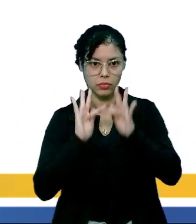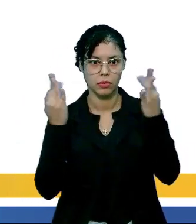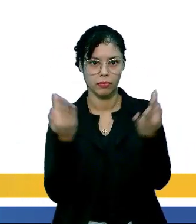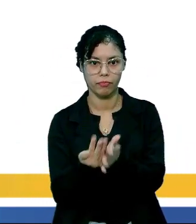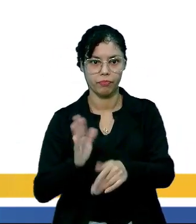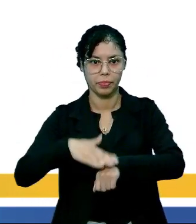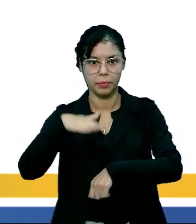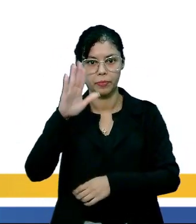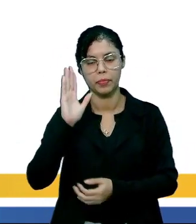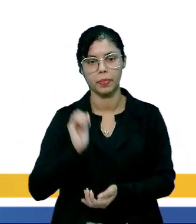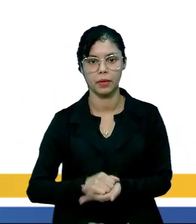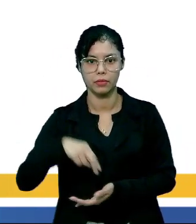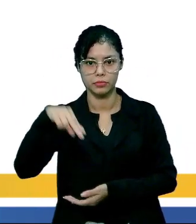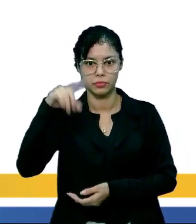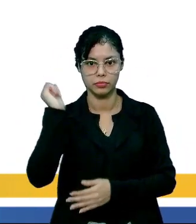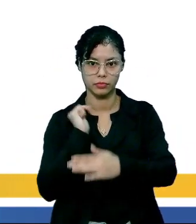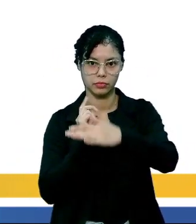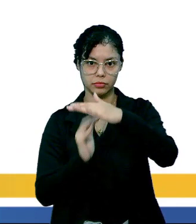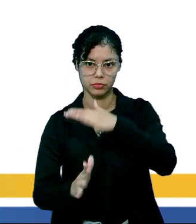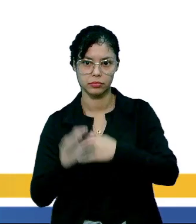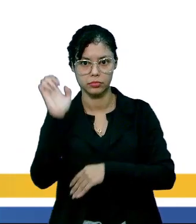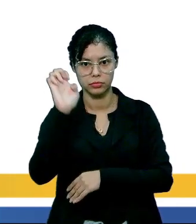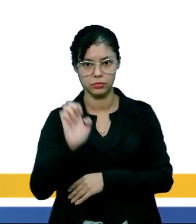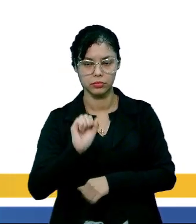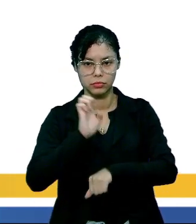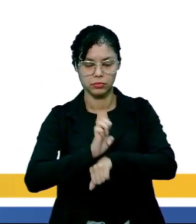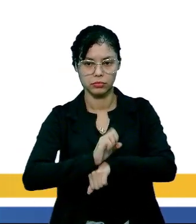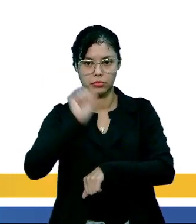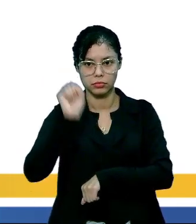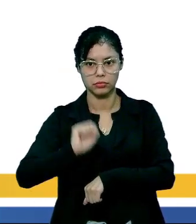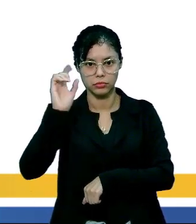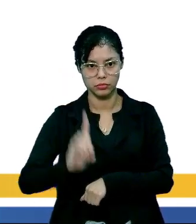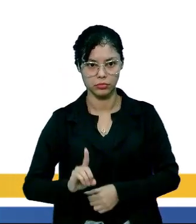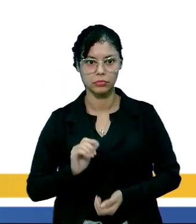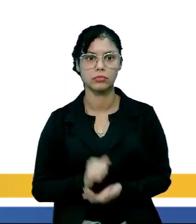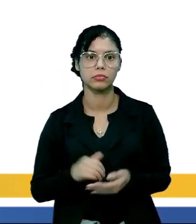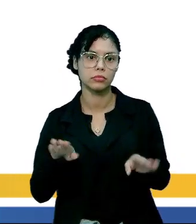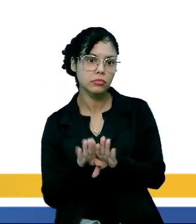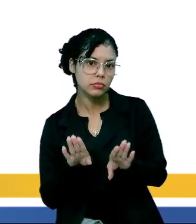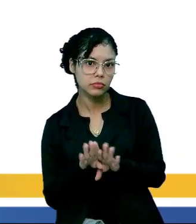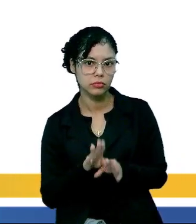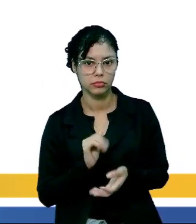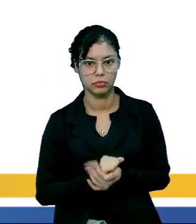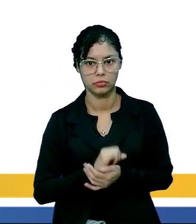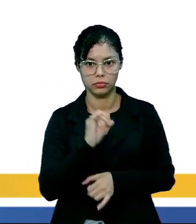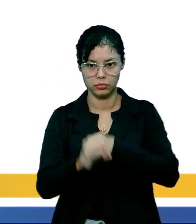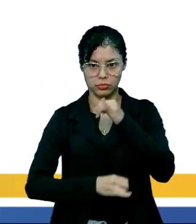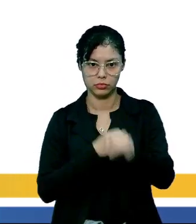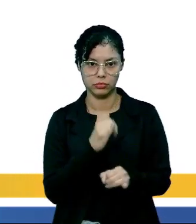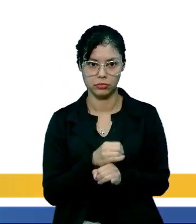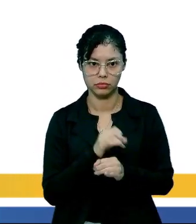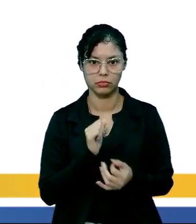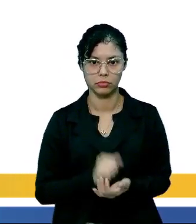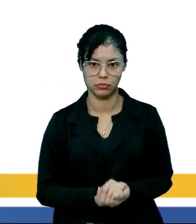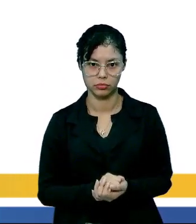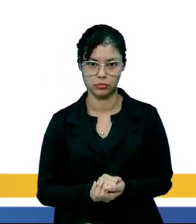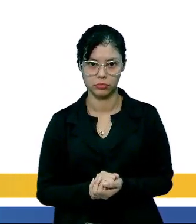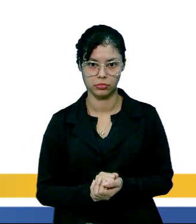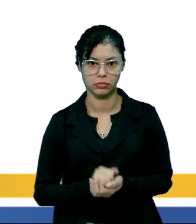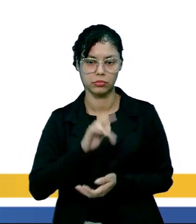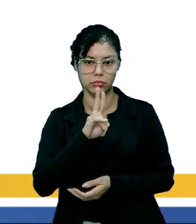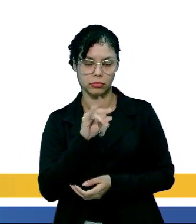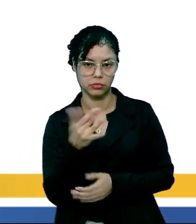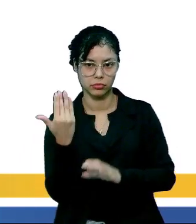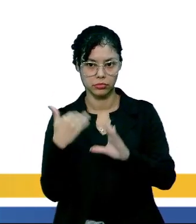mais famílias do Nordeste migrariam para os estados do Sudeste. Também, da internet, veio a reação de repúdio